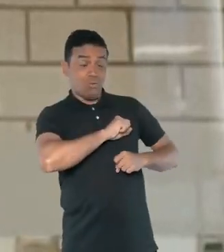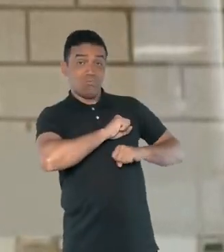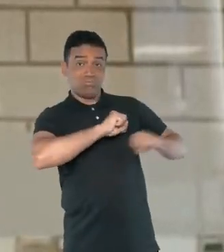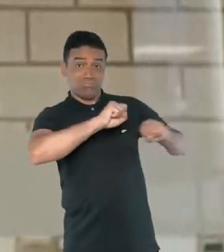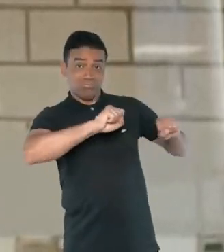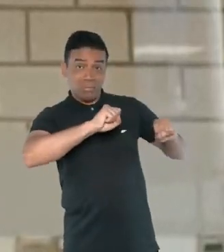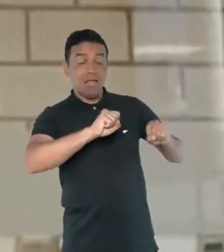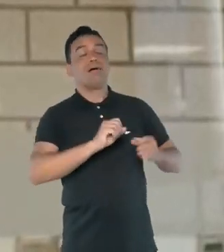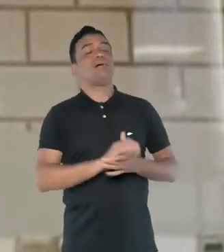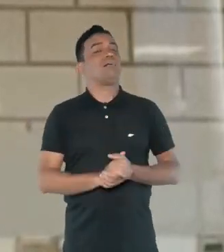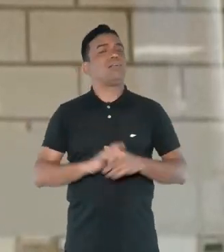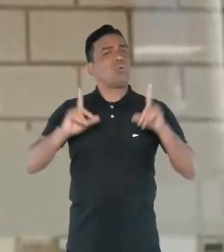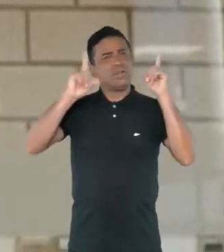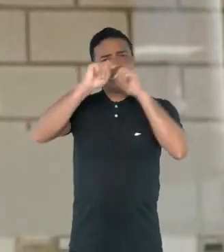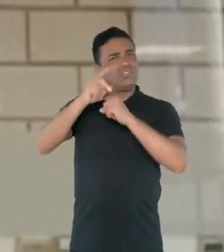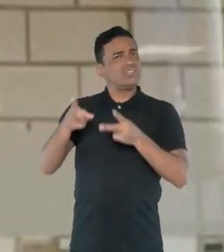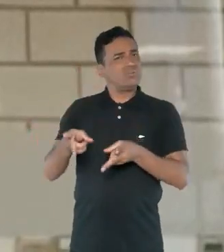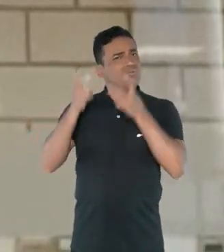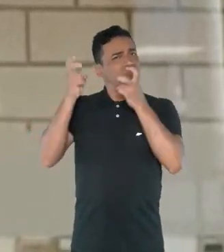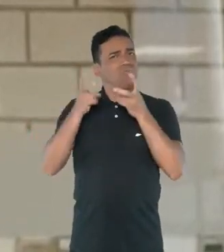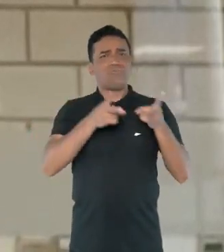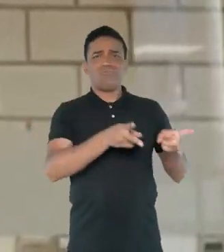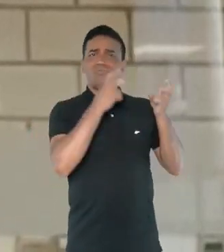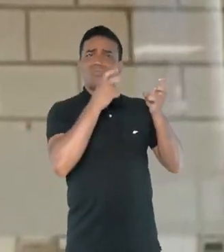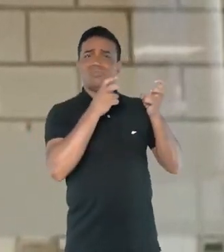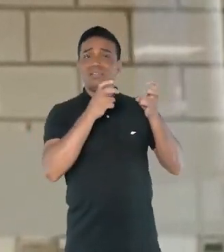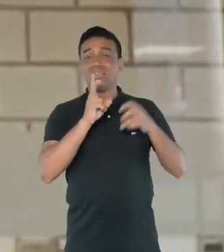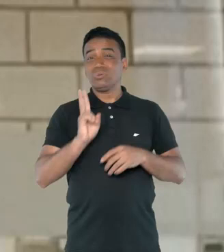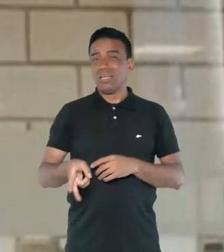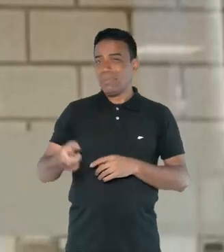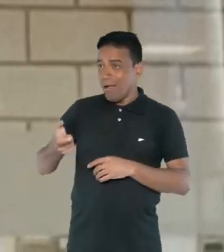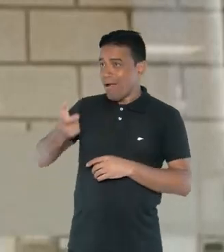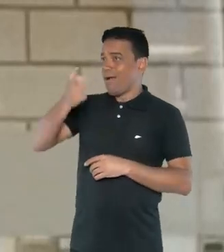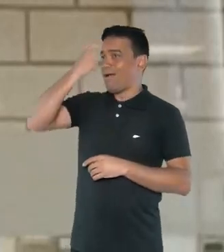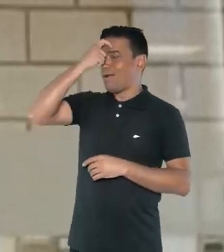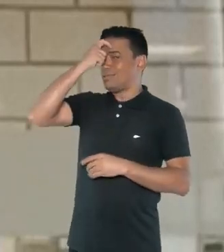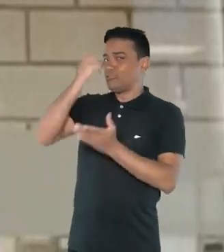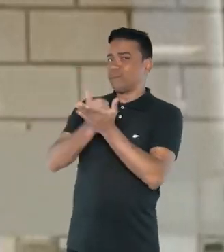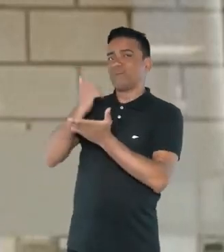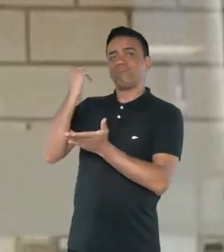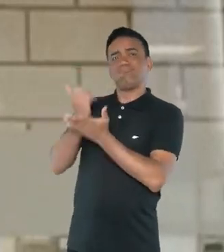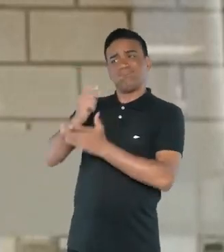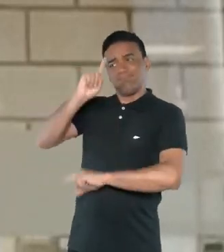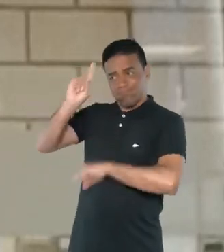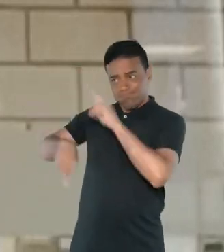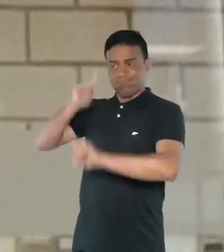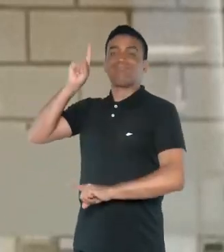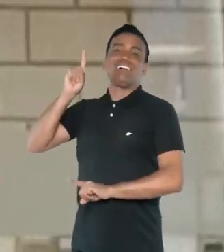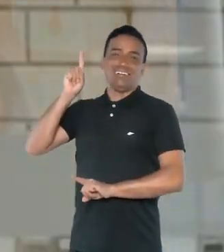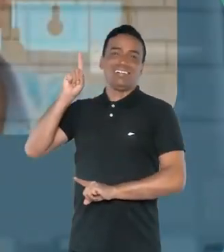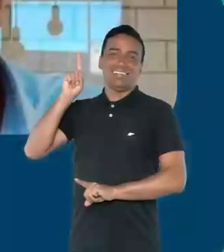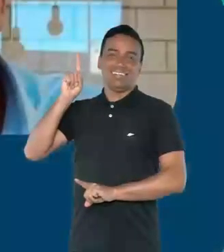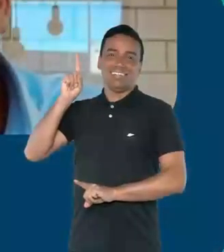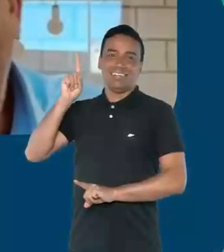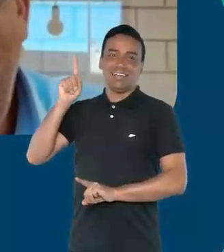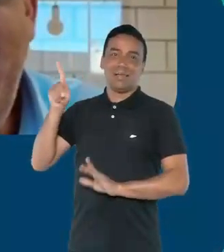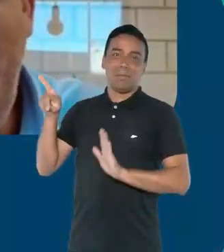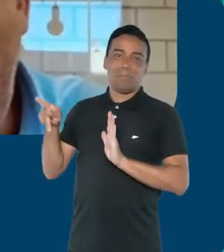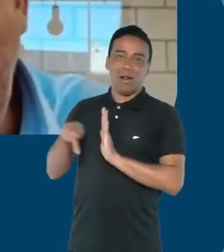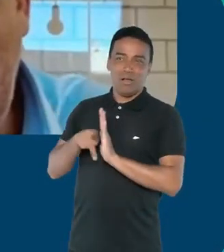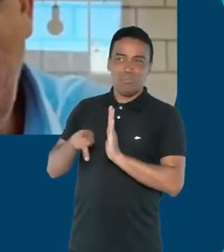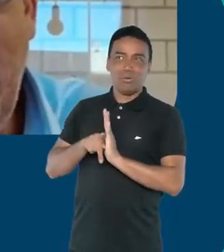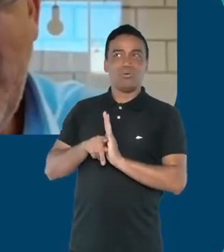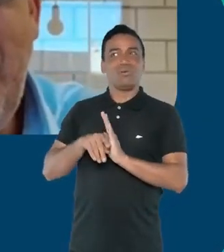a gente perceber que a razão sempre levou a melhor, né? Desde